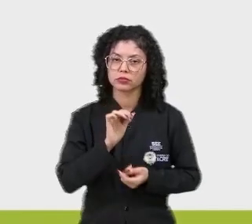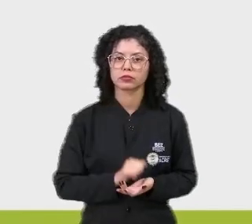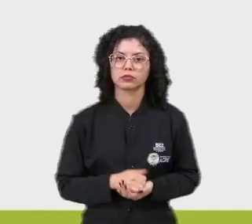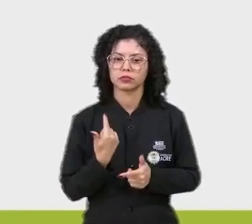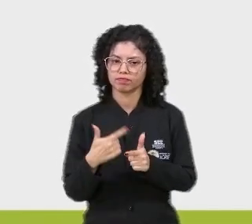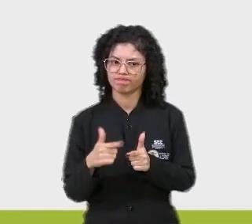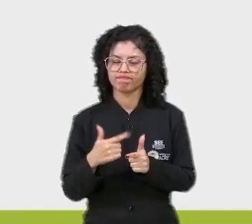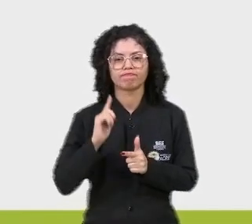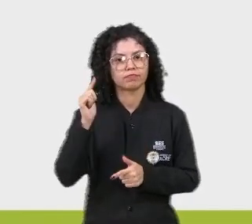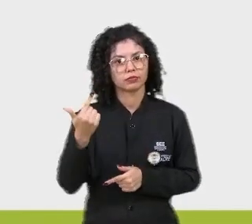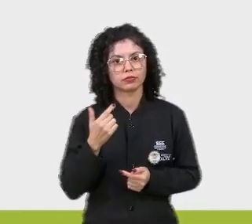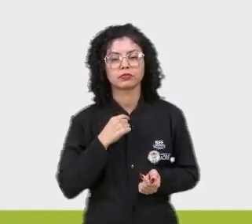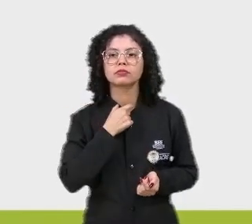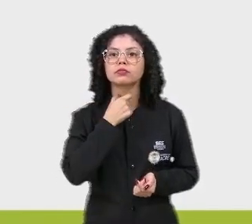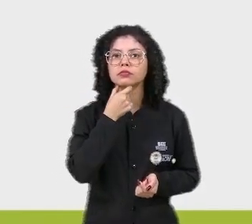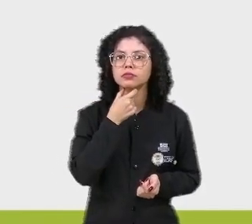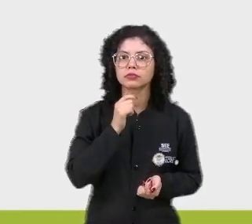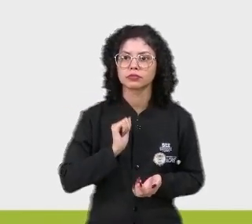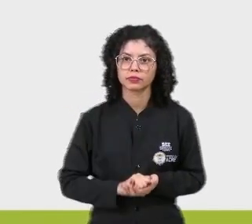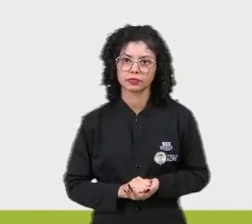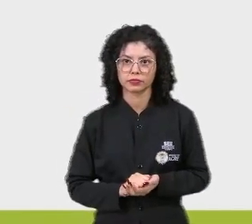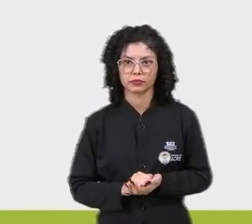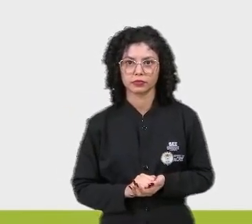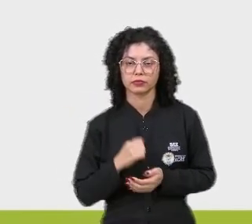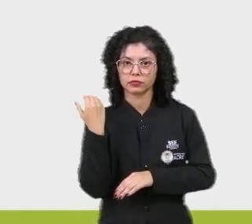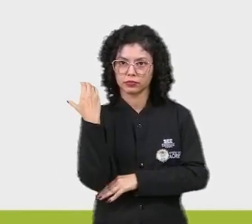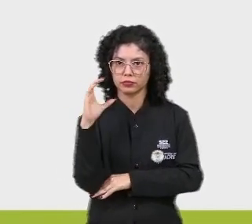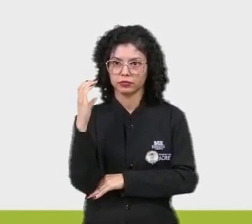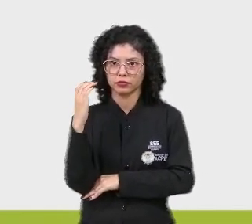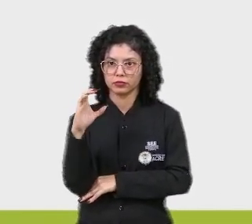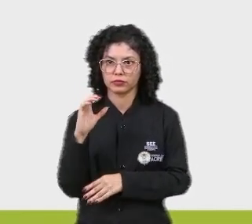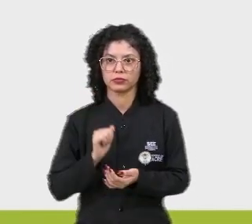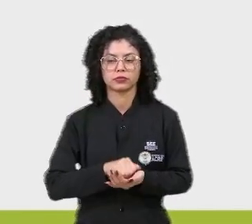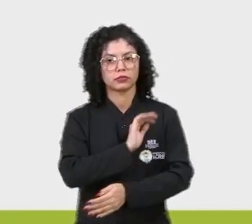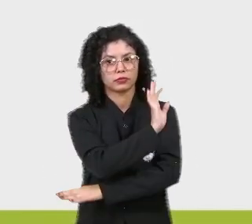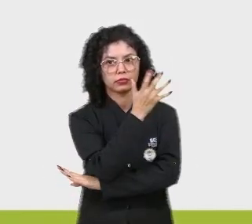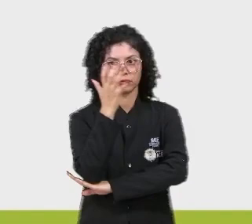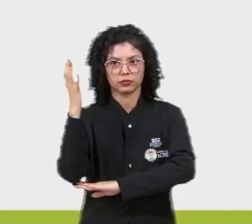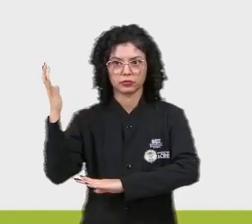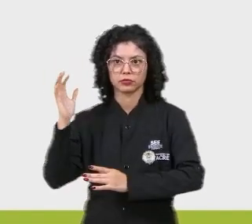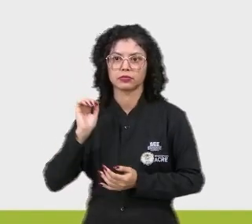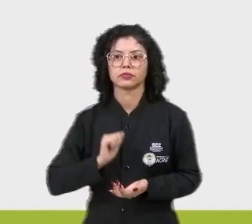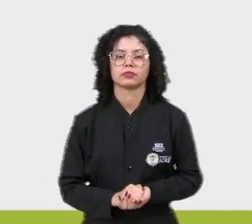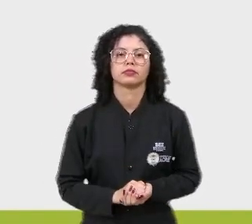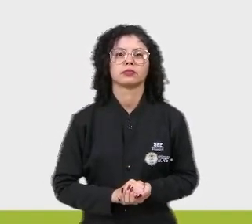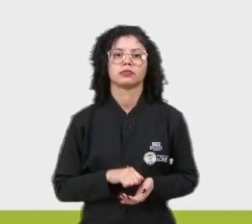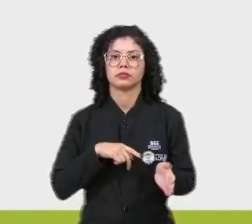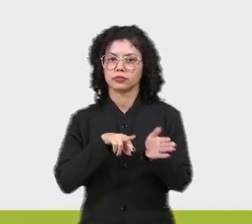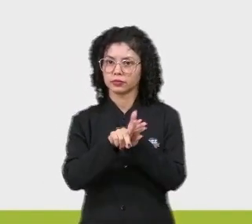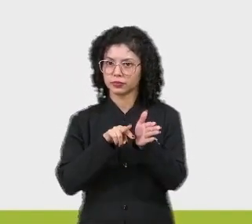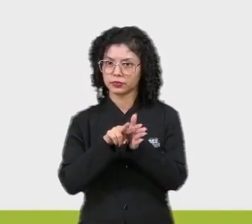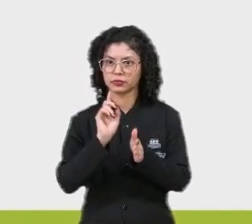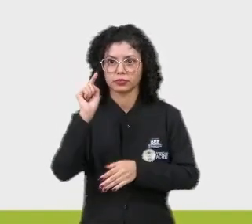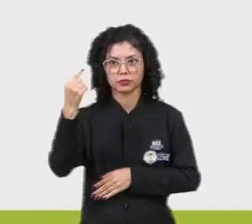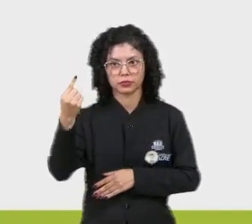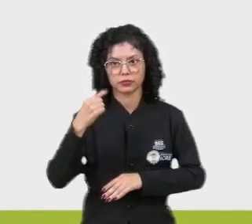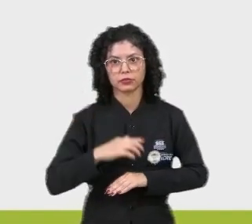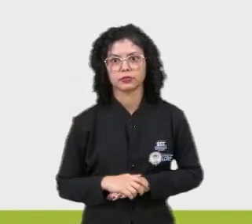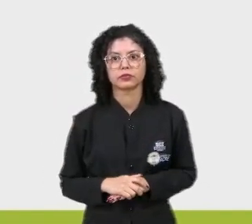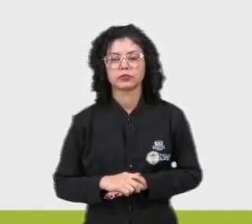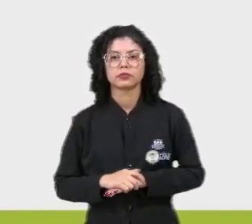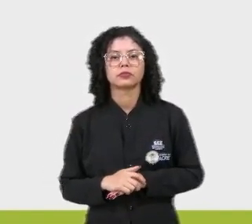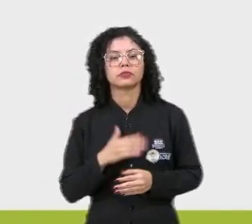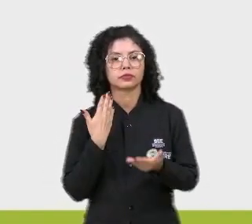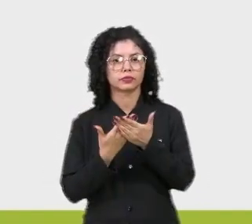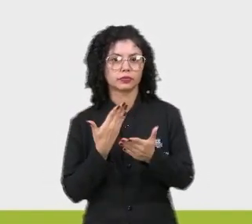que tem problema lá na tireoide aula de de Ciências da Natureza né aula de biologia lá eh você